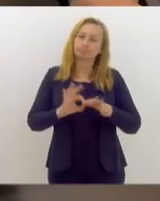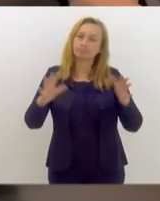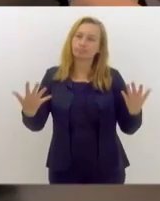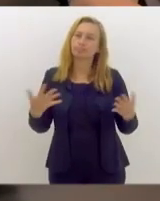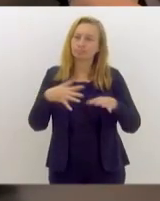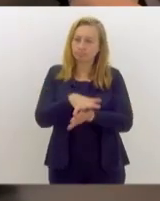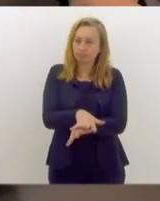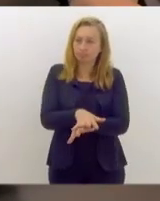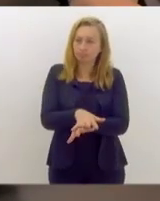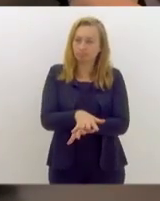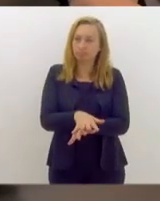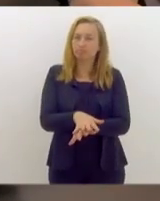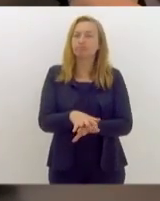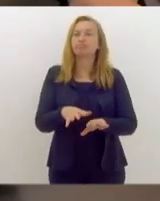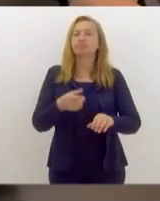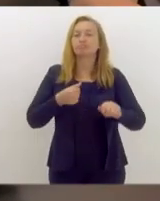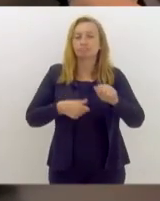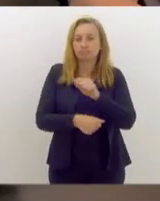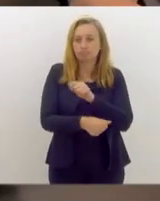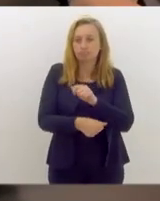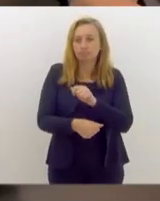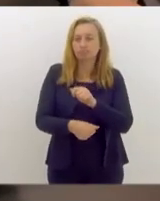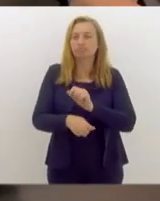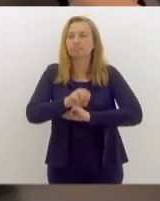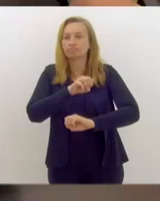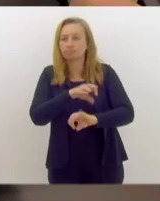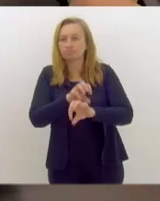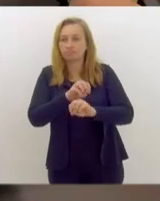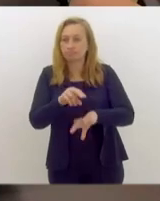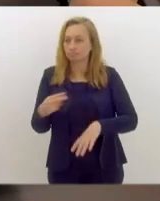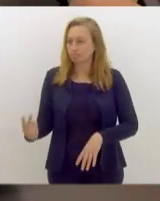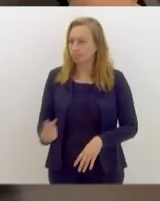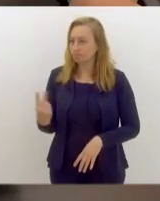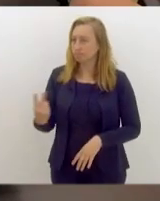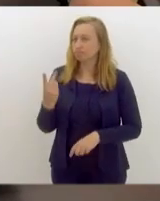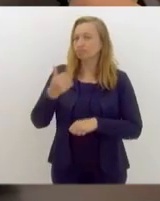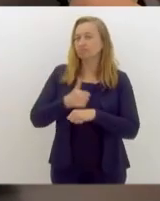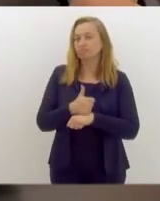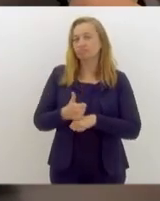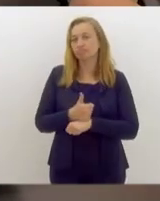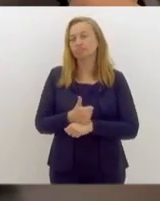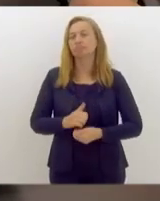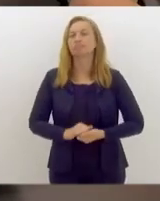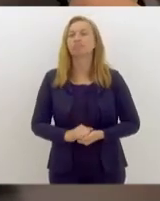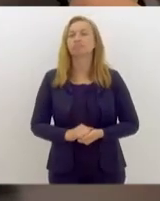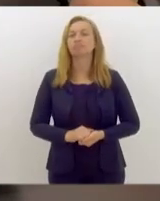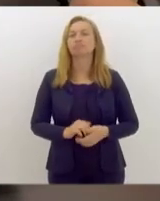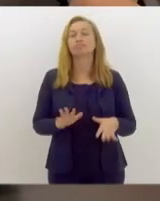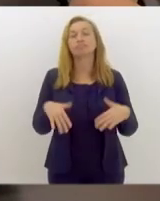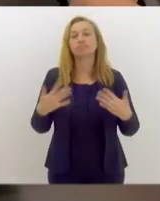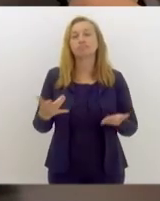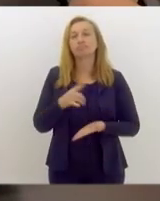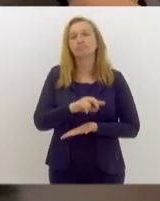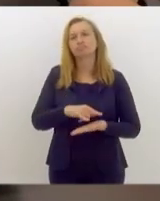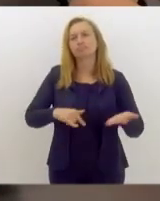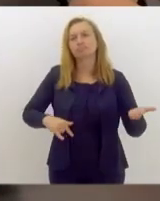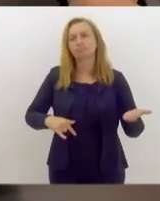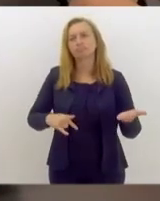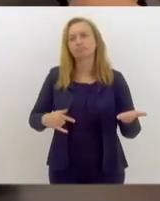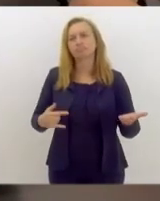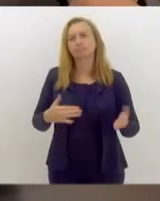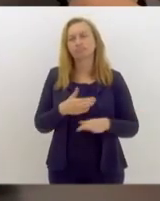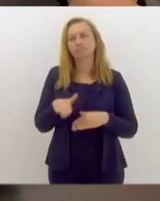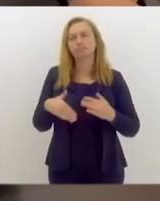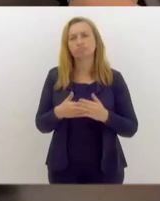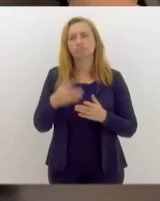do financiamento da educação, da questão da valorização dos profissionais. Então, é um documento integral que